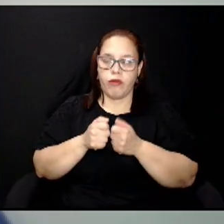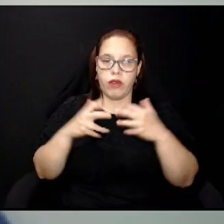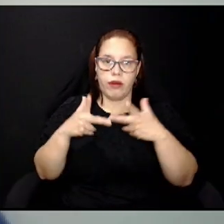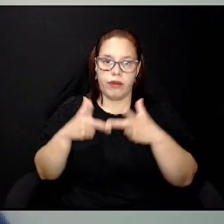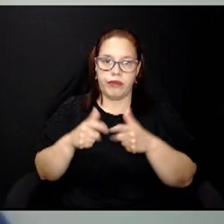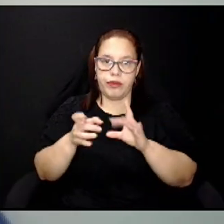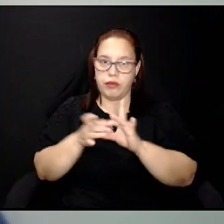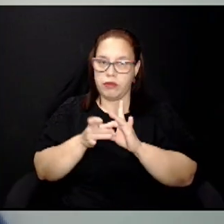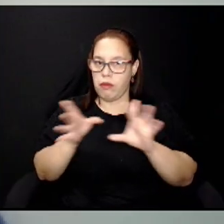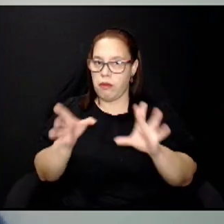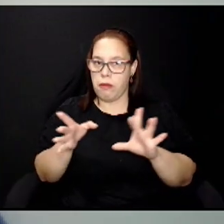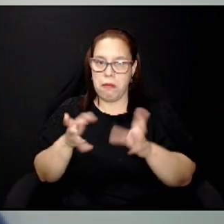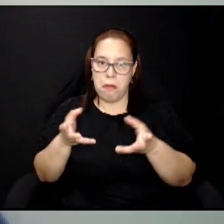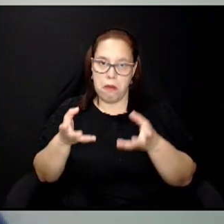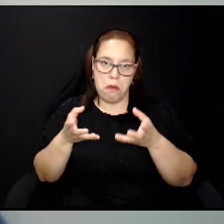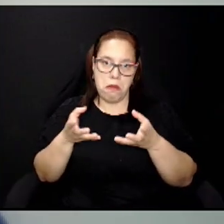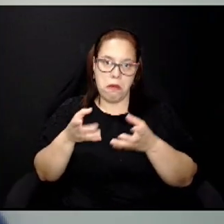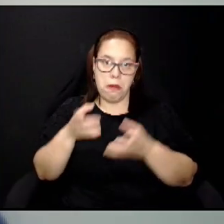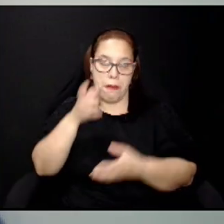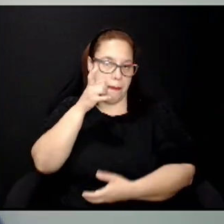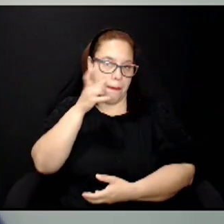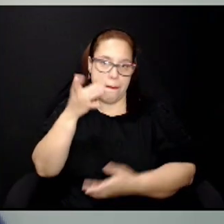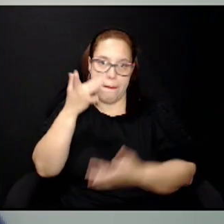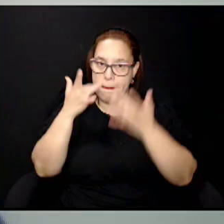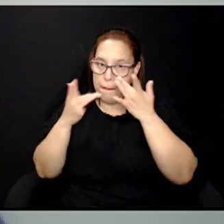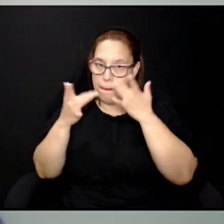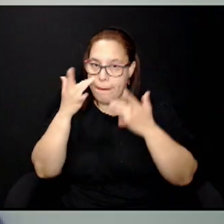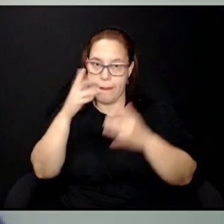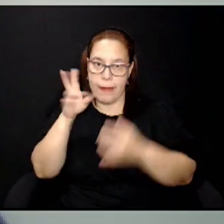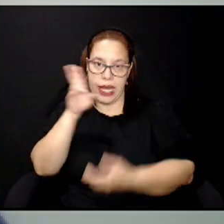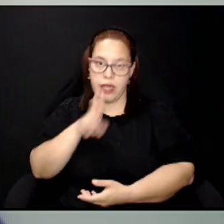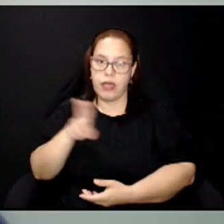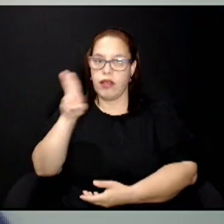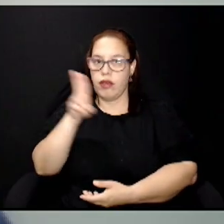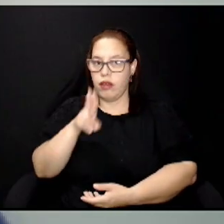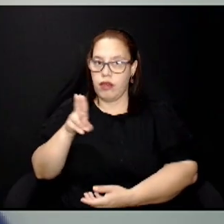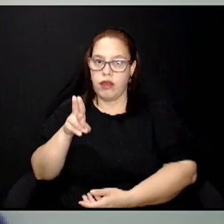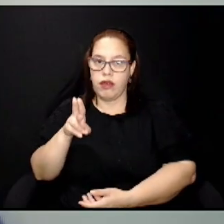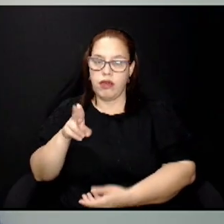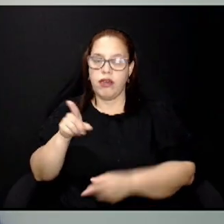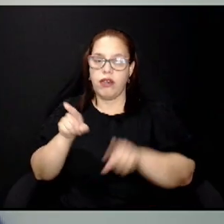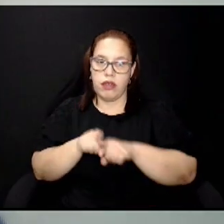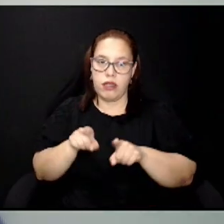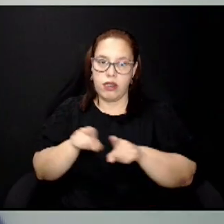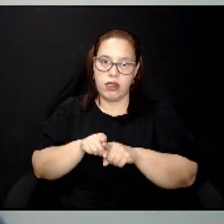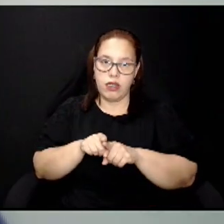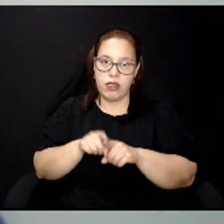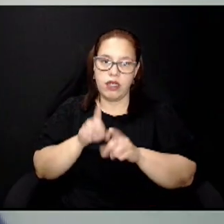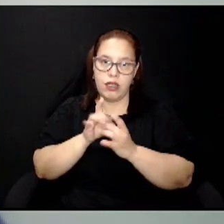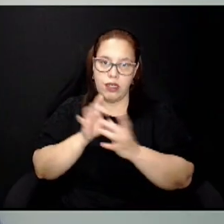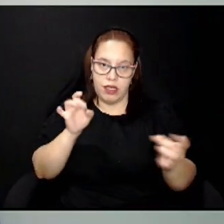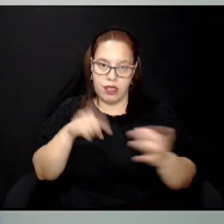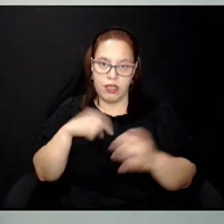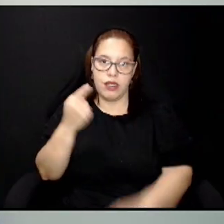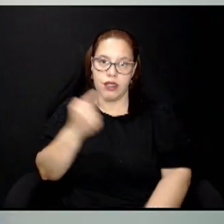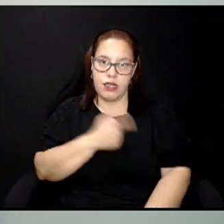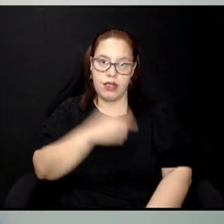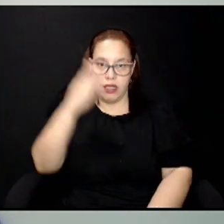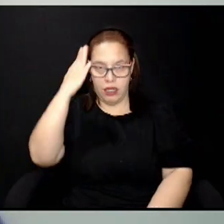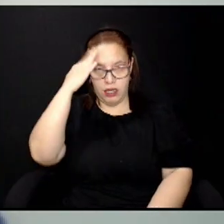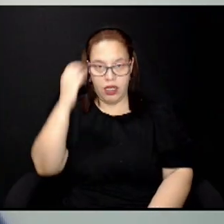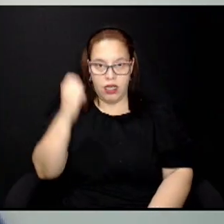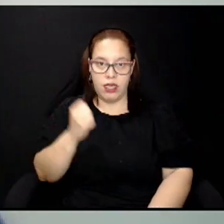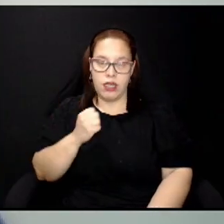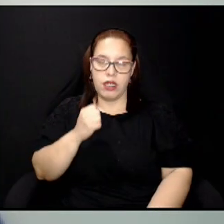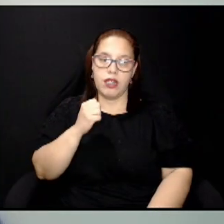para quem tiver interesse, quem quiser utilizar, e também depois dar um feedback para a gente saber se estamos no